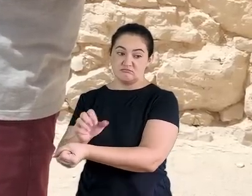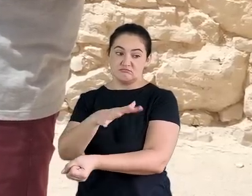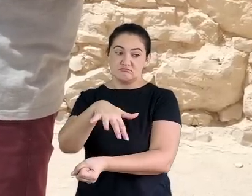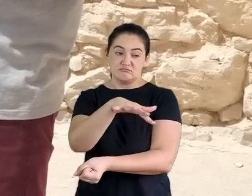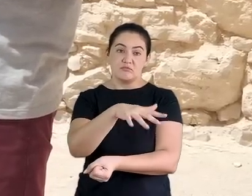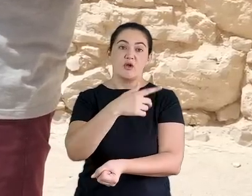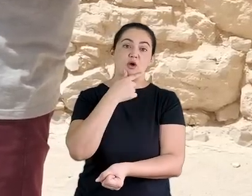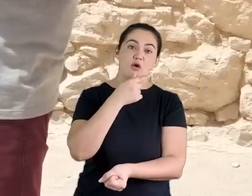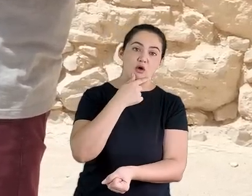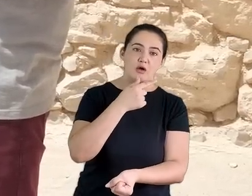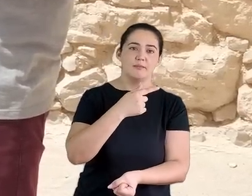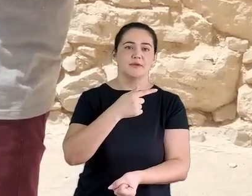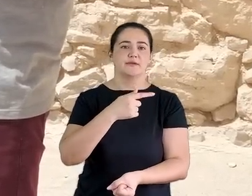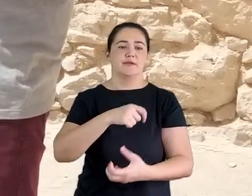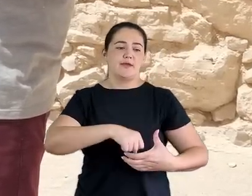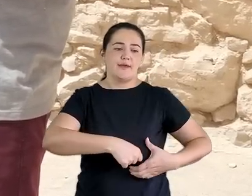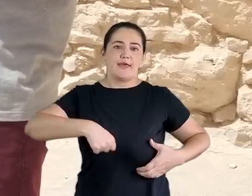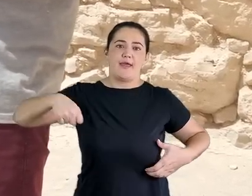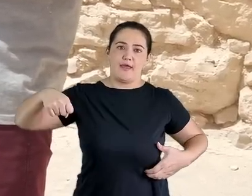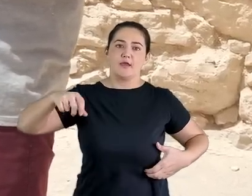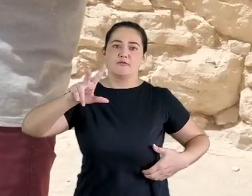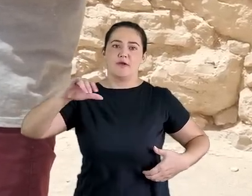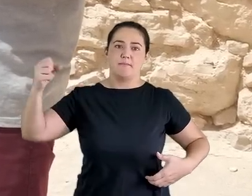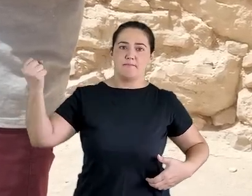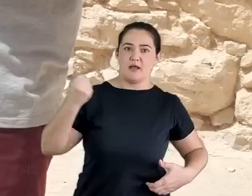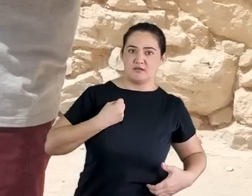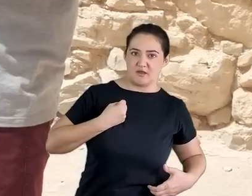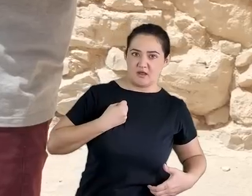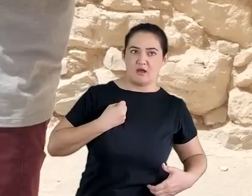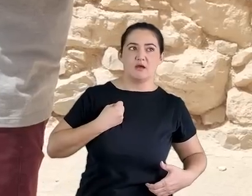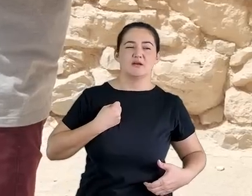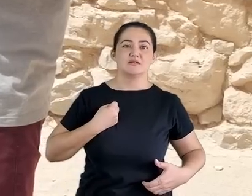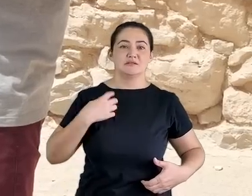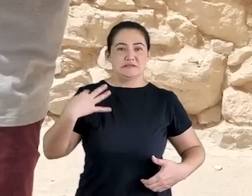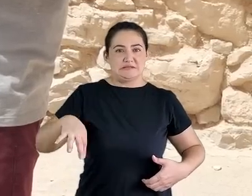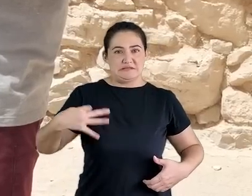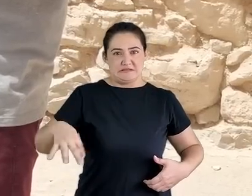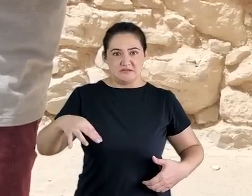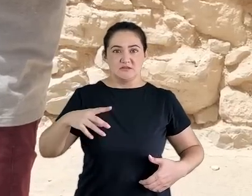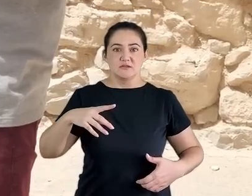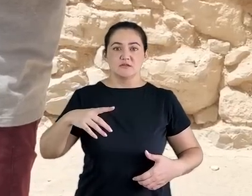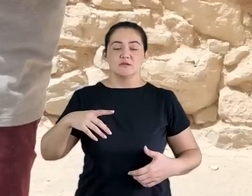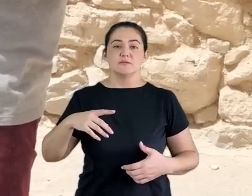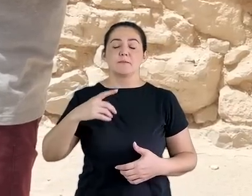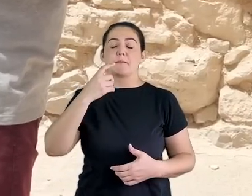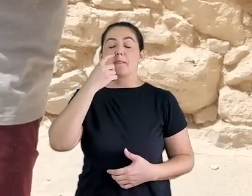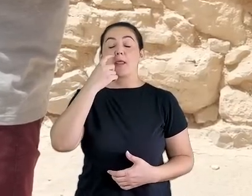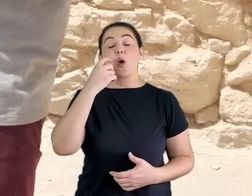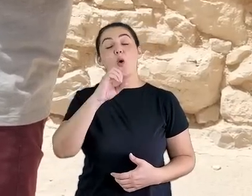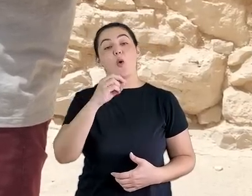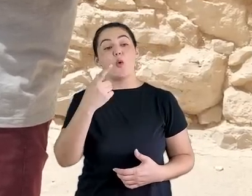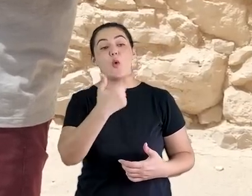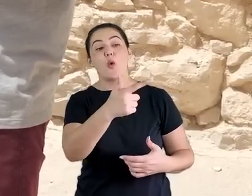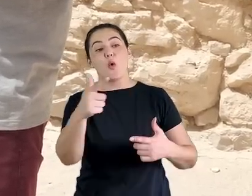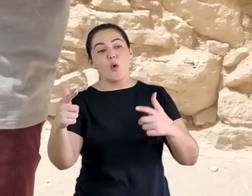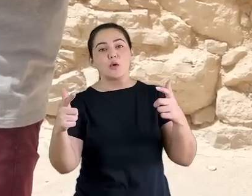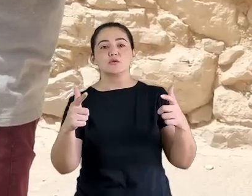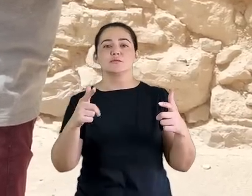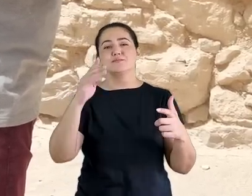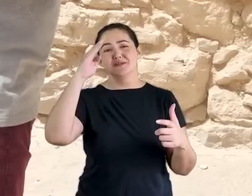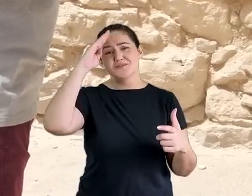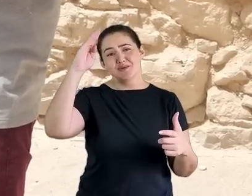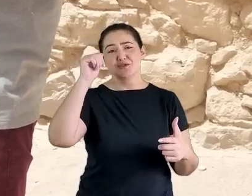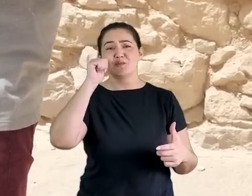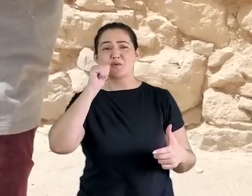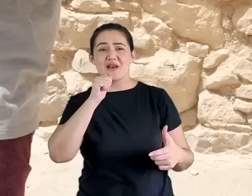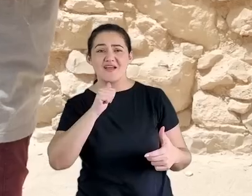os homens, os guerreiros, seriam executados de maneira muito cruéis, e os outros, especialmente